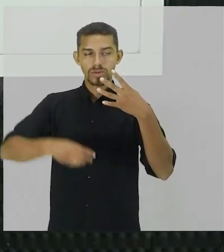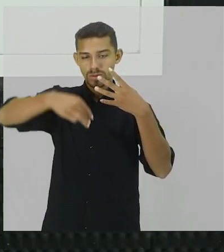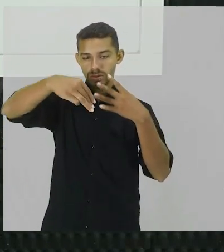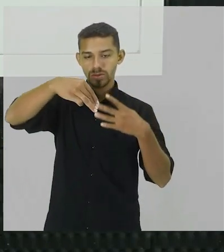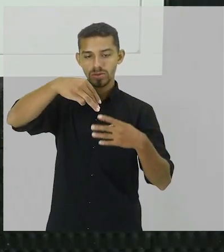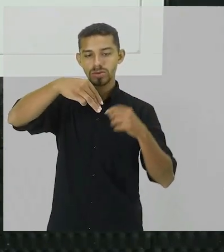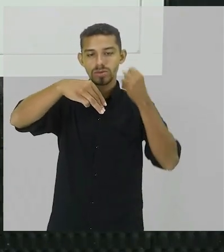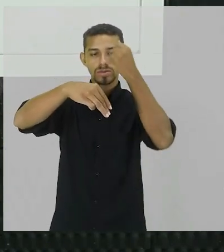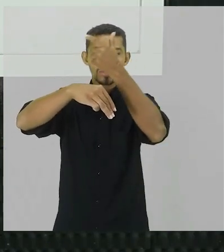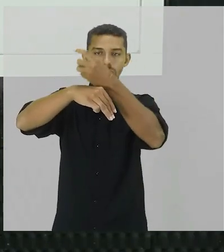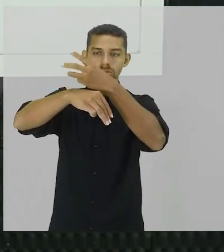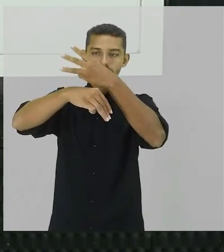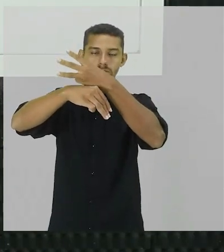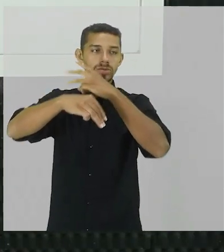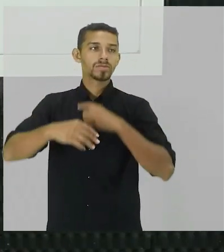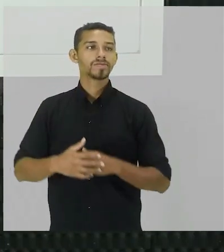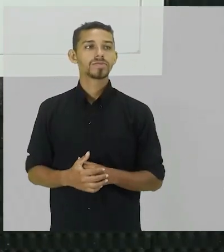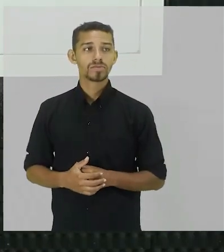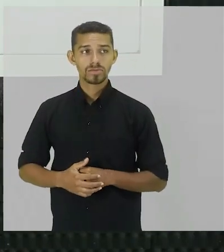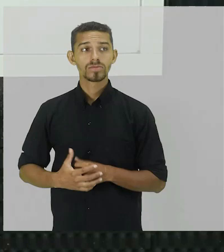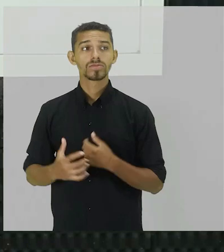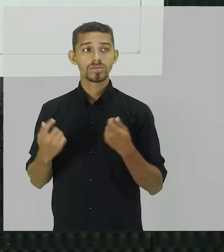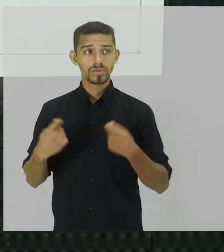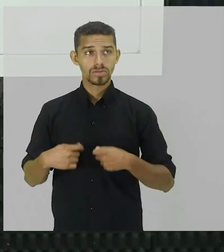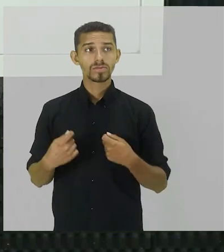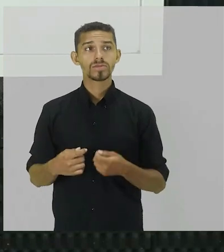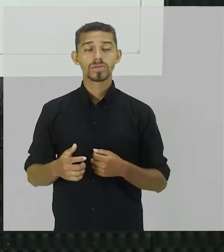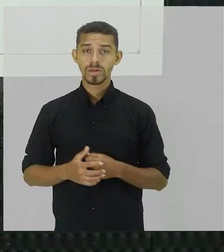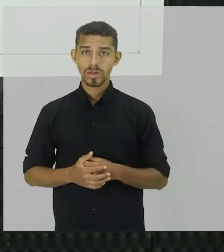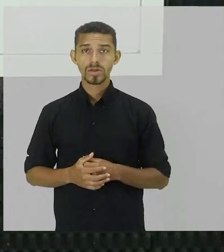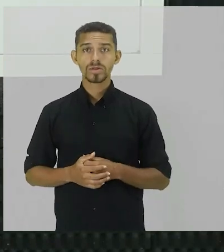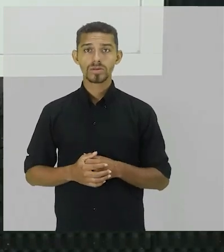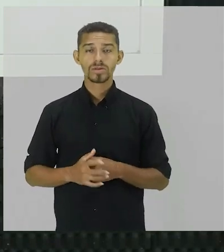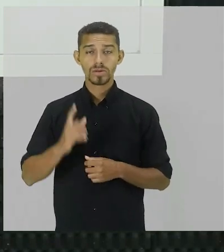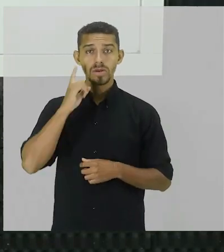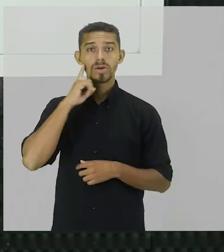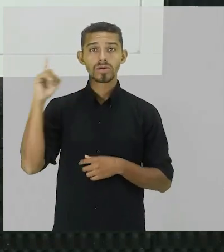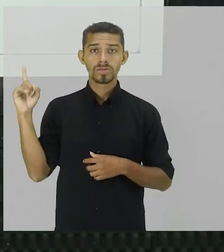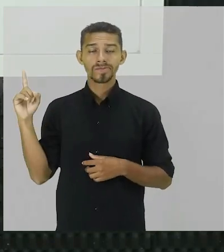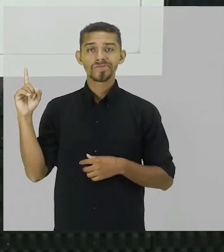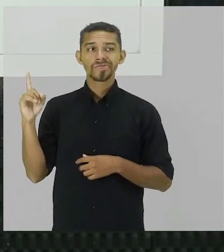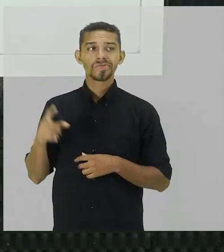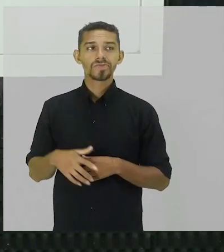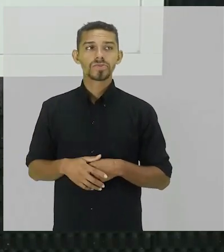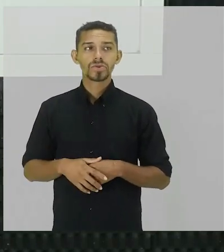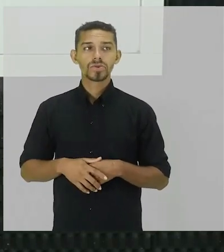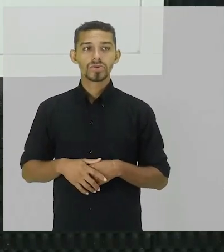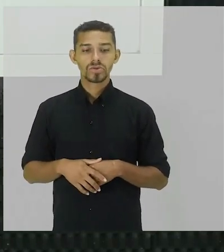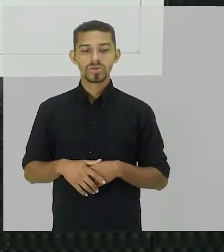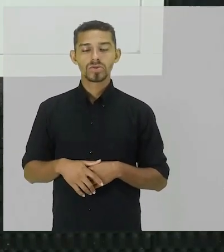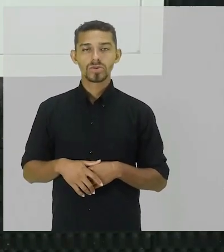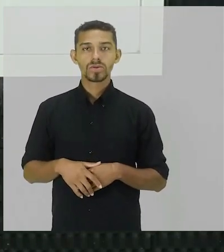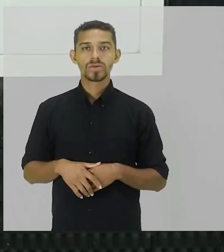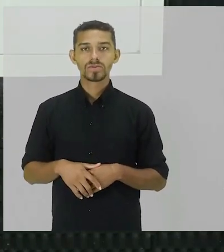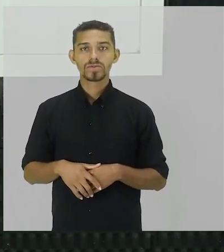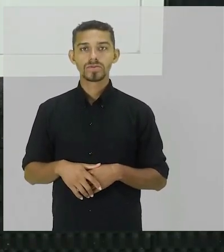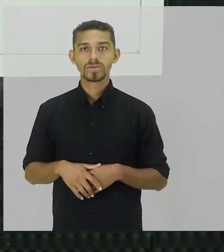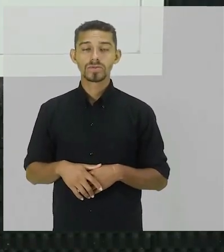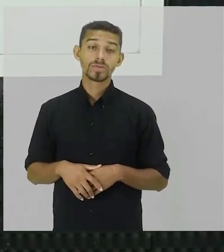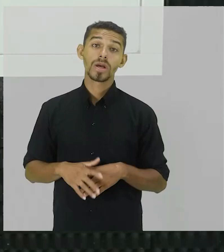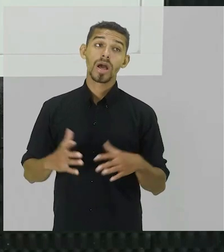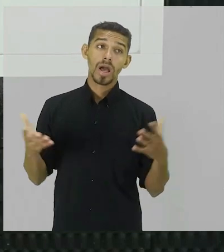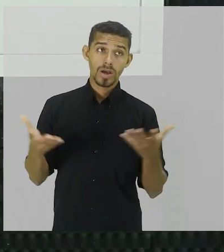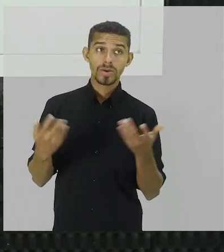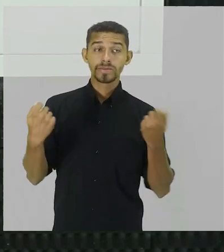esse deve ser o volume desse reservatório aqui, tá? Para atender a demanda da população.